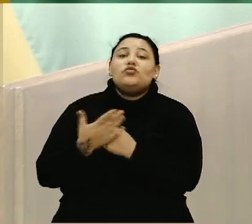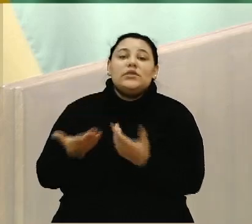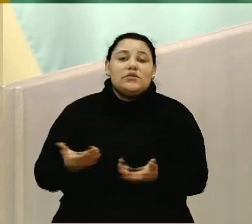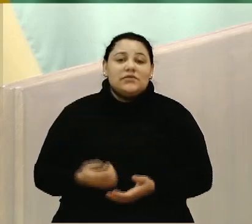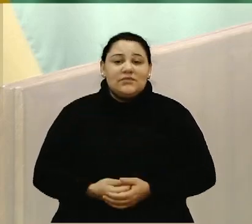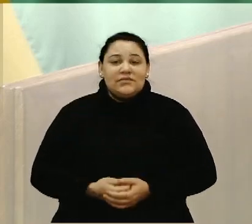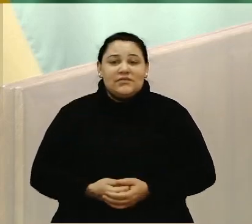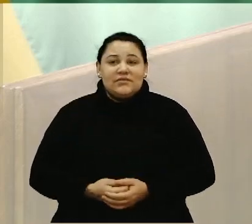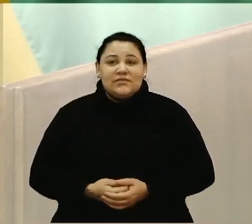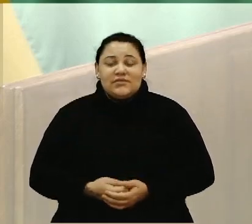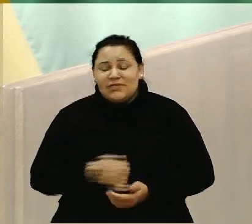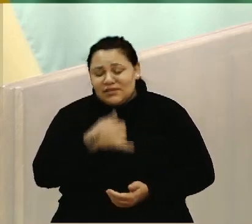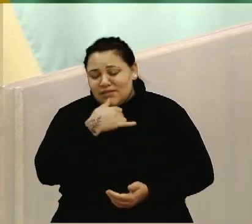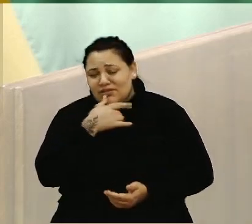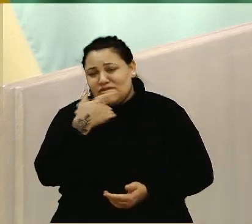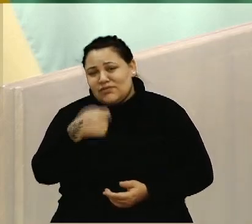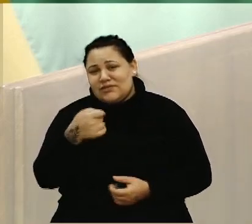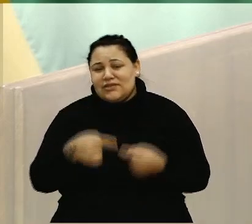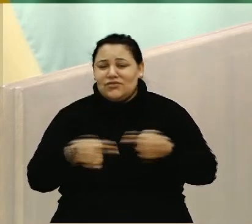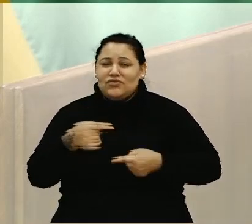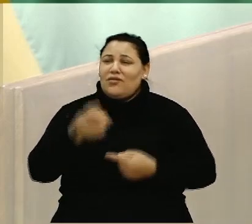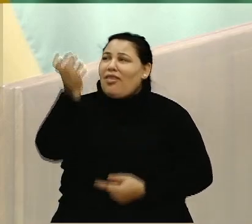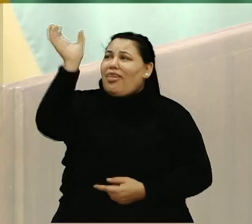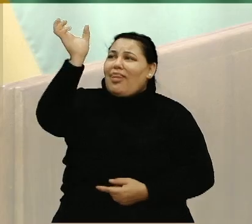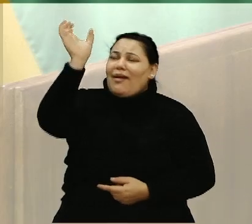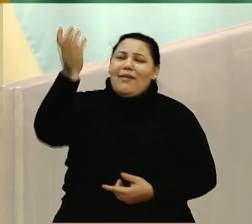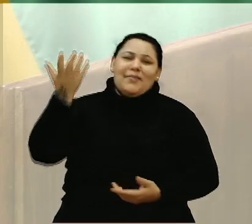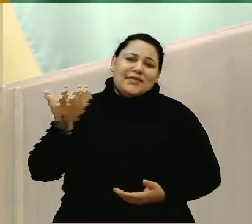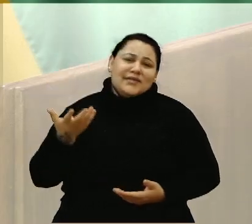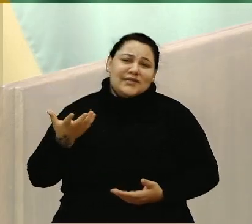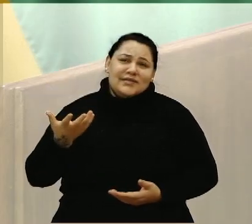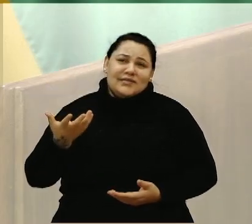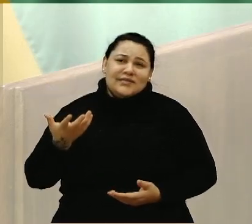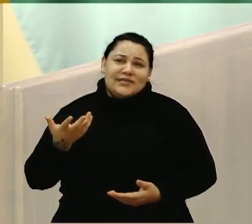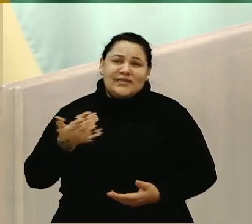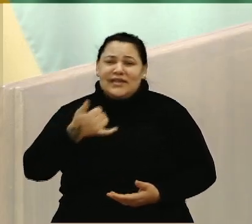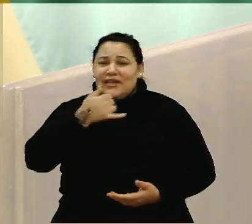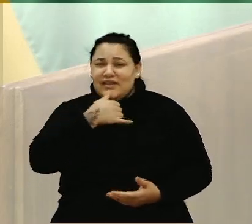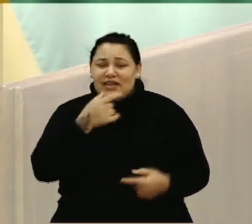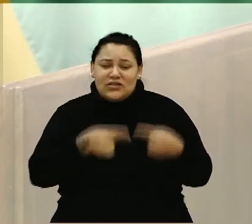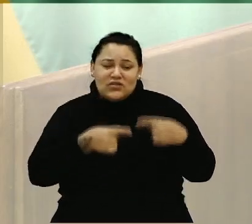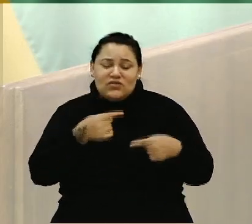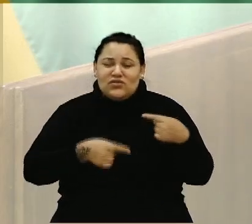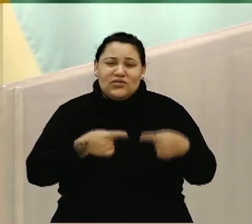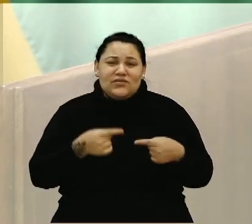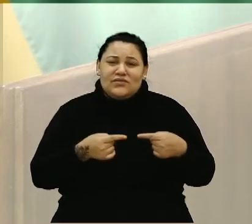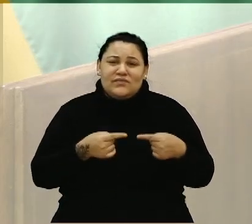Então, que pena que a gente tem que estar discutindo lâmpadas, que pena que a gente tem que estar discutindo